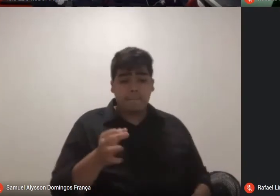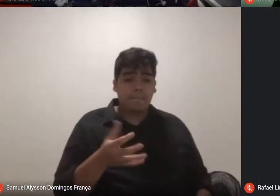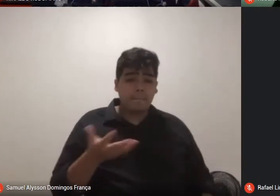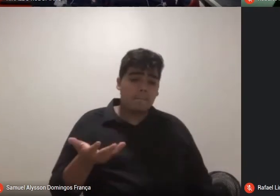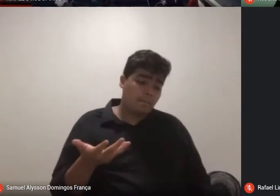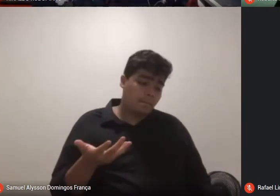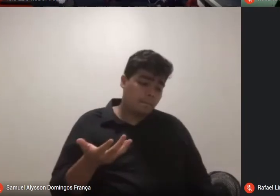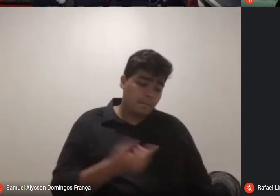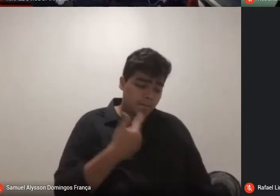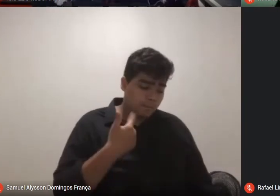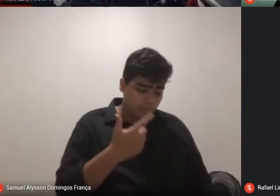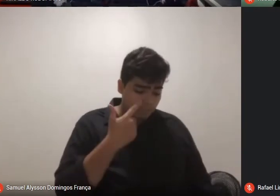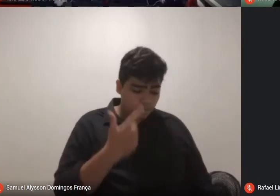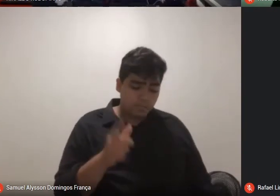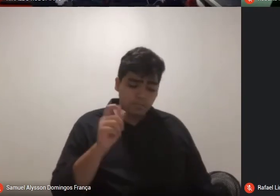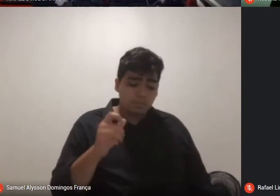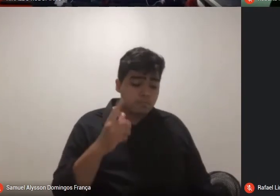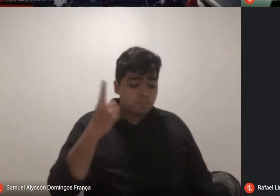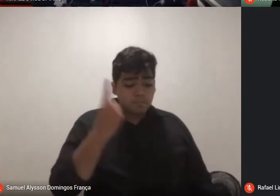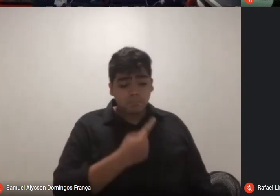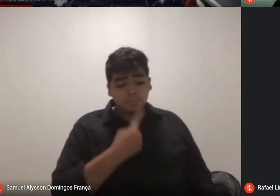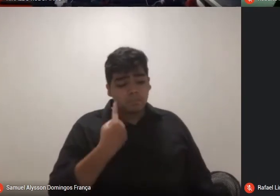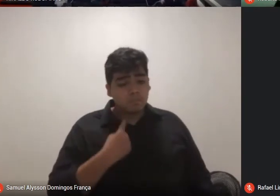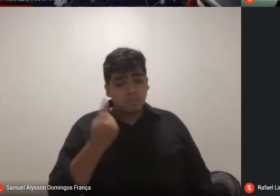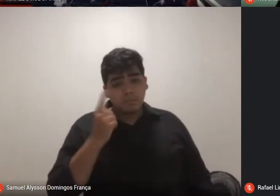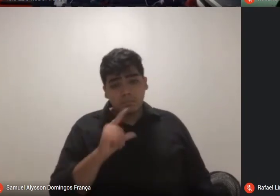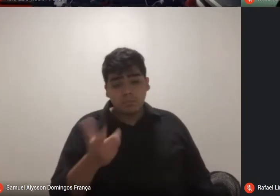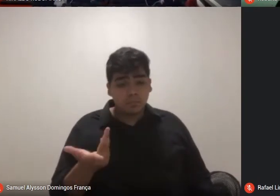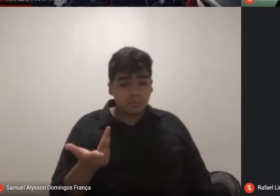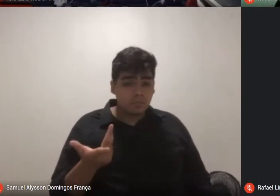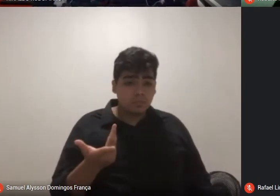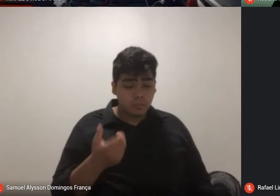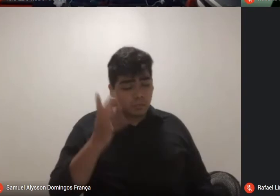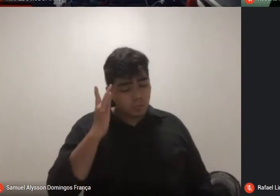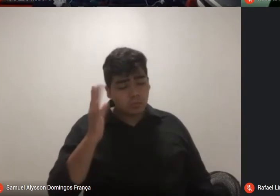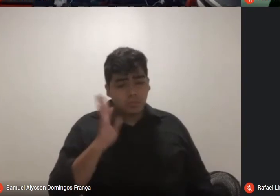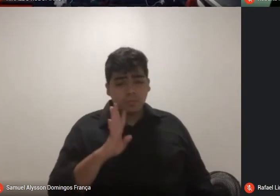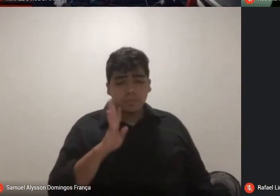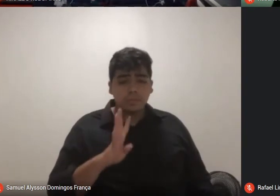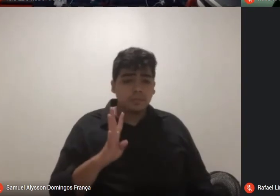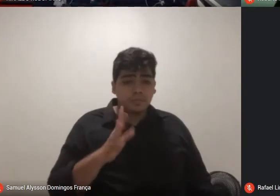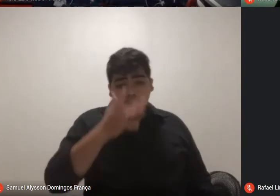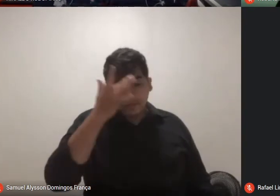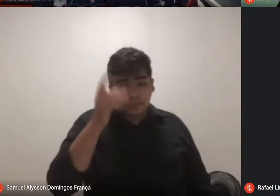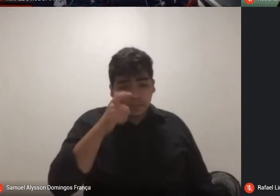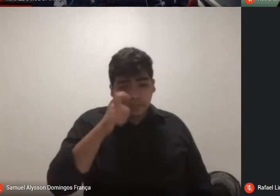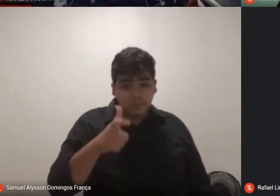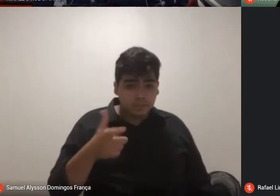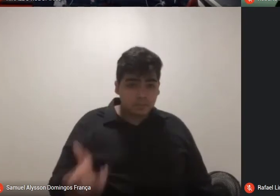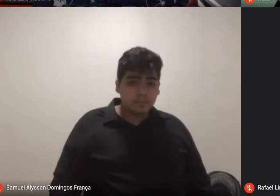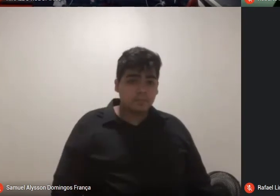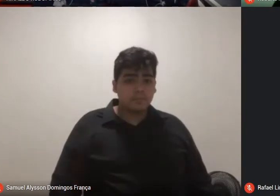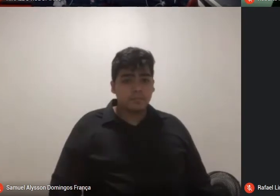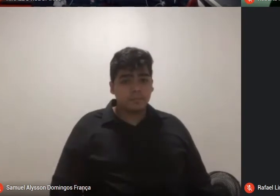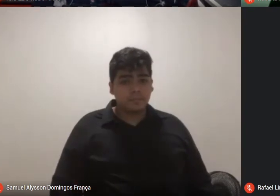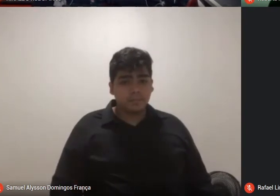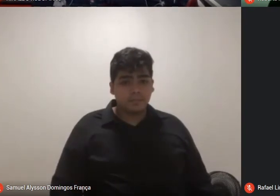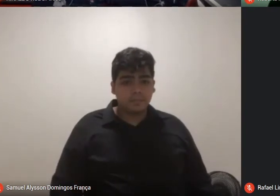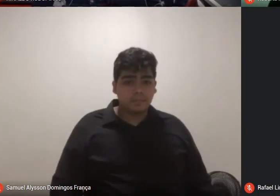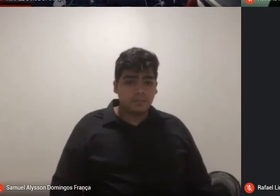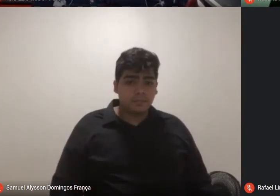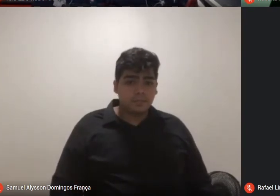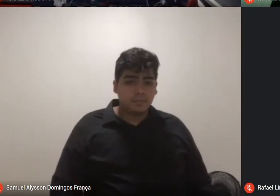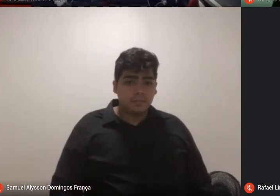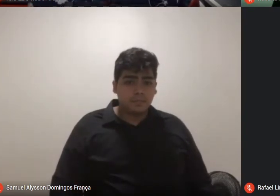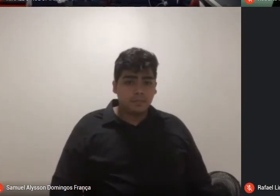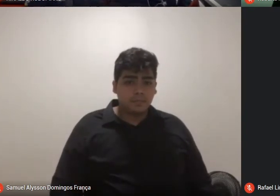o que é que poderia dar, né? Isso aí já estaria um estudo bacana, aos que se interessarem. Não, né? Fica